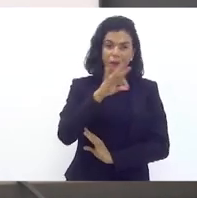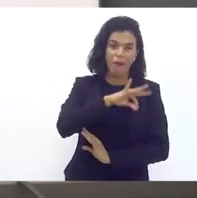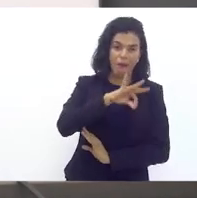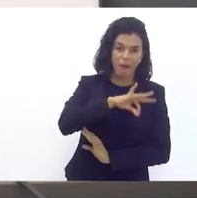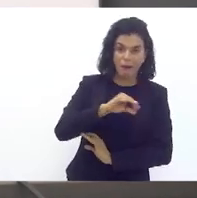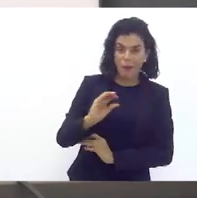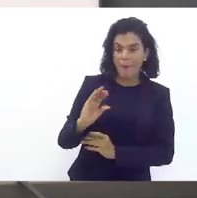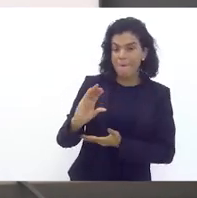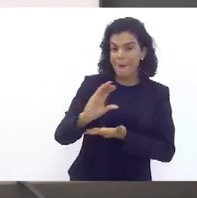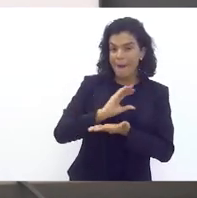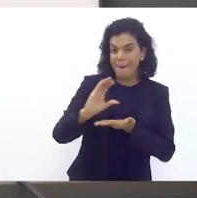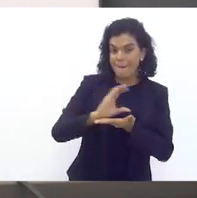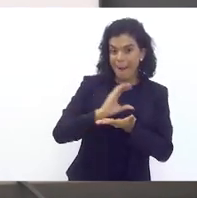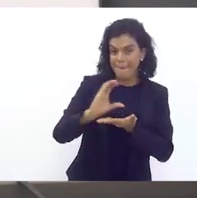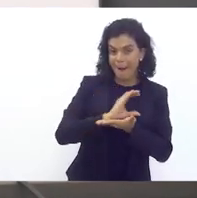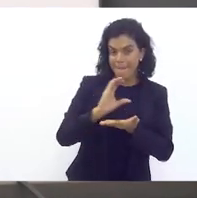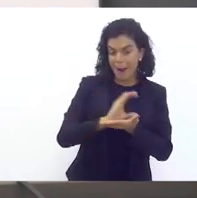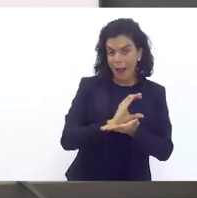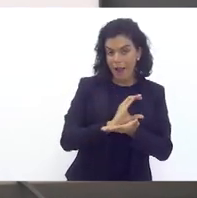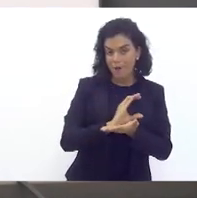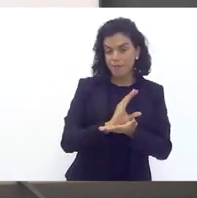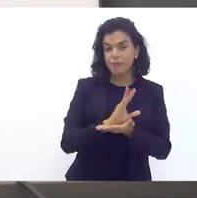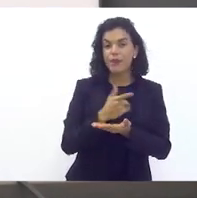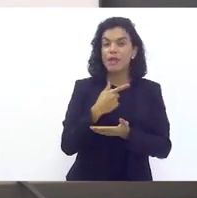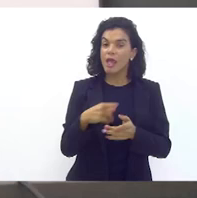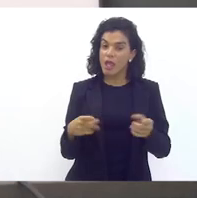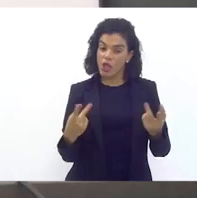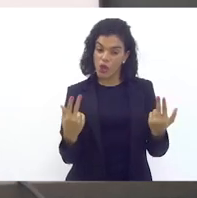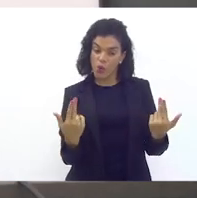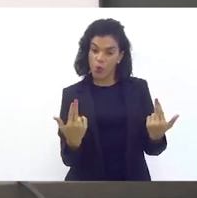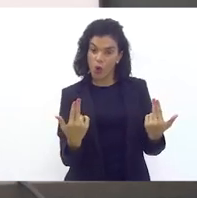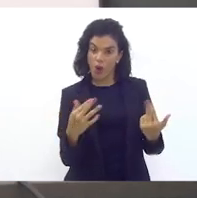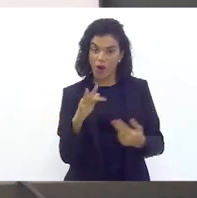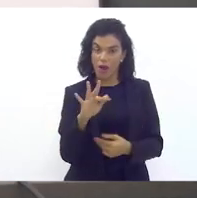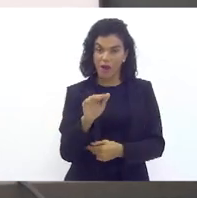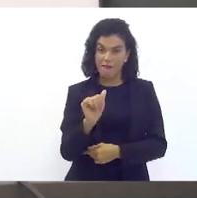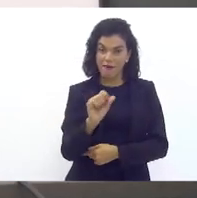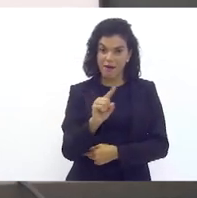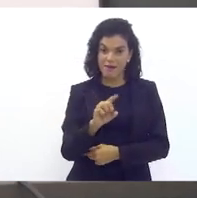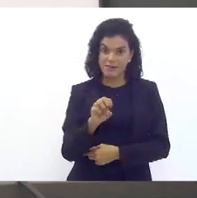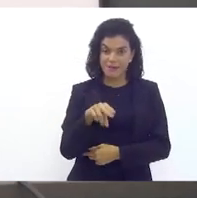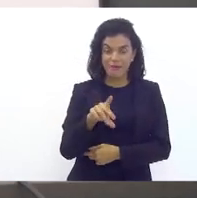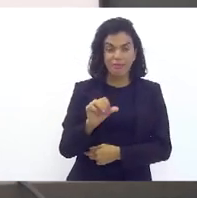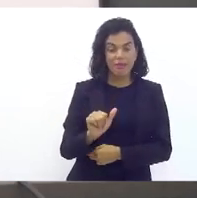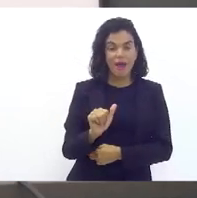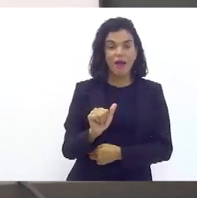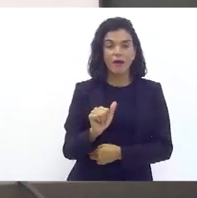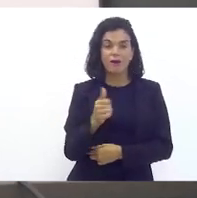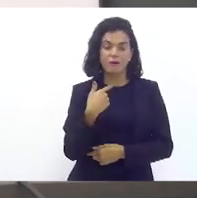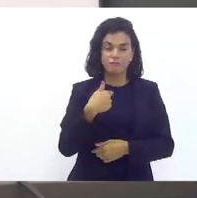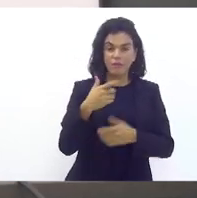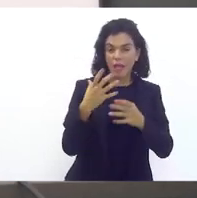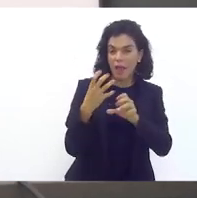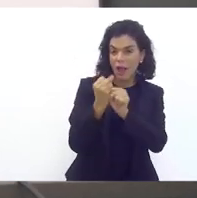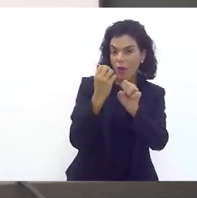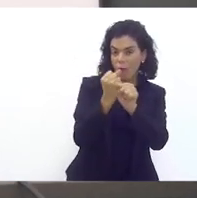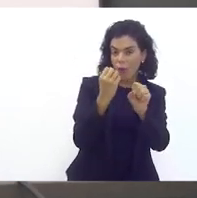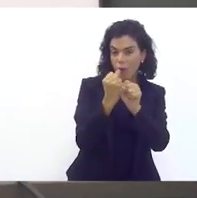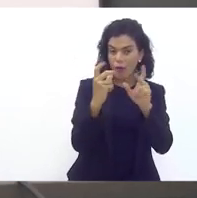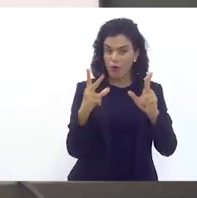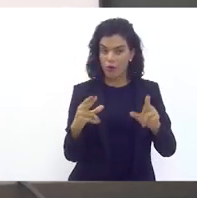financeiramente aquela previsão que a Fazenda estimou junto com a saúde em